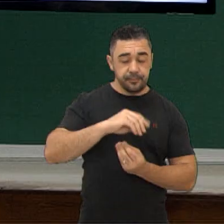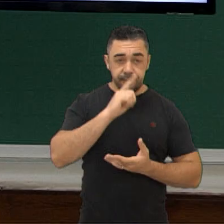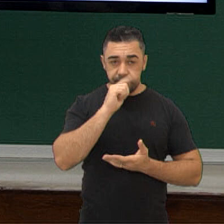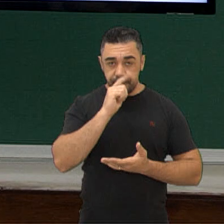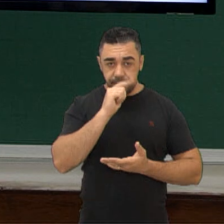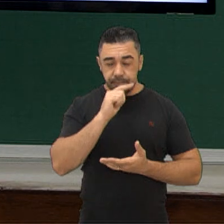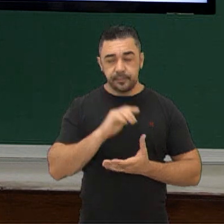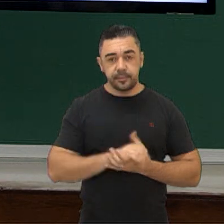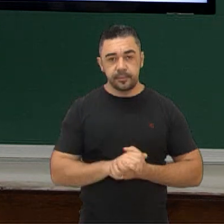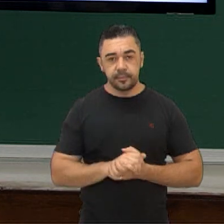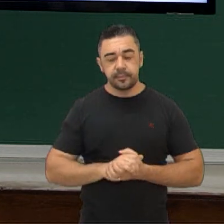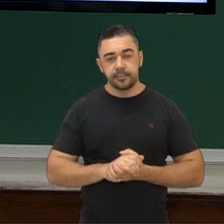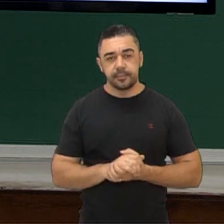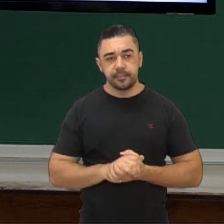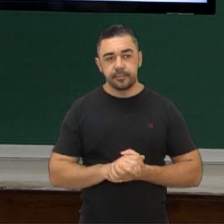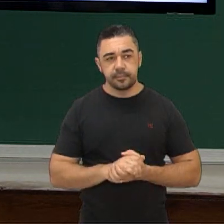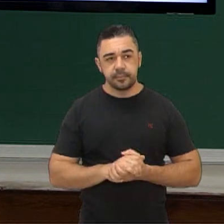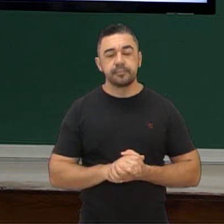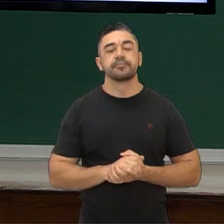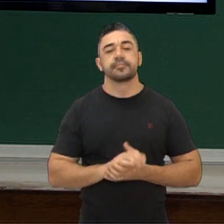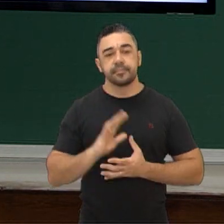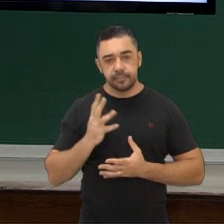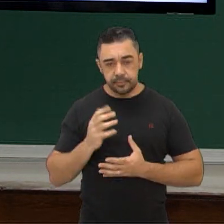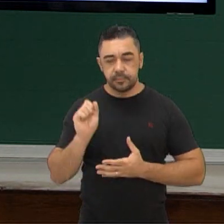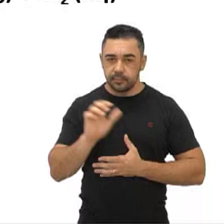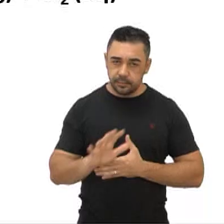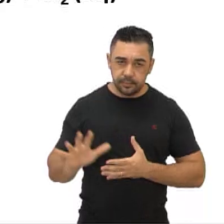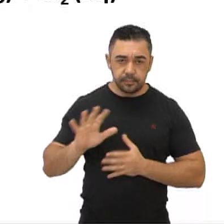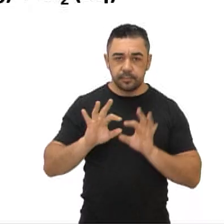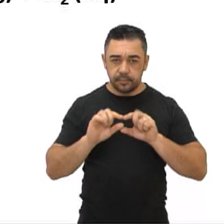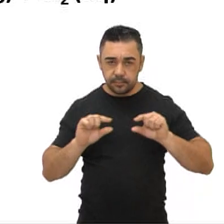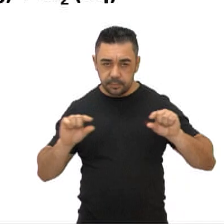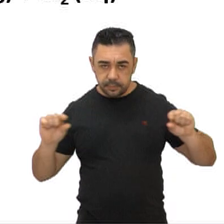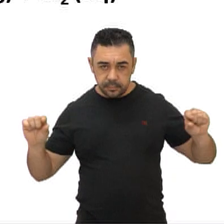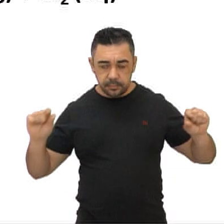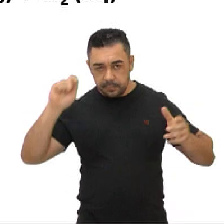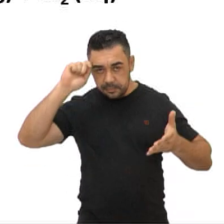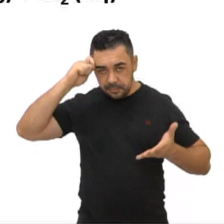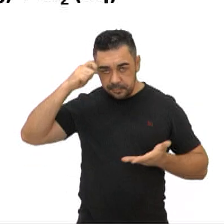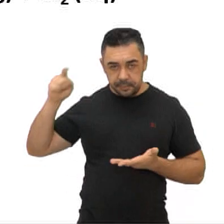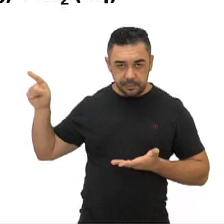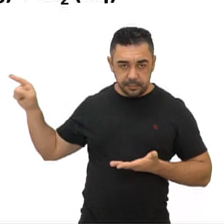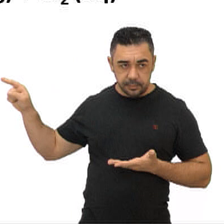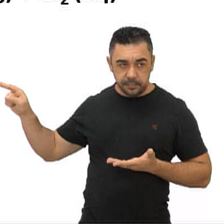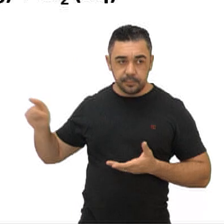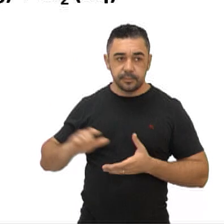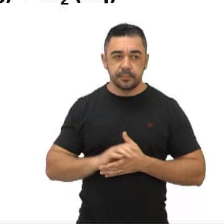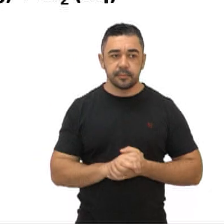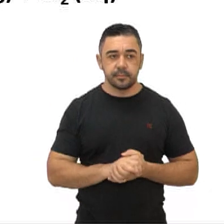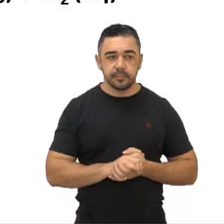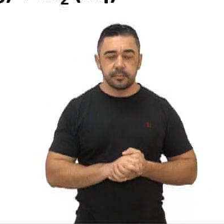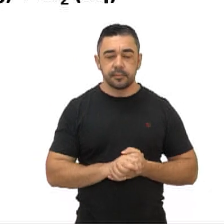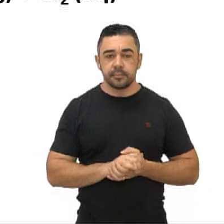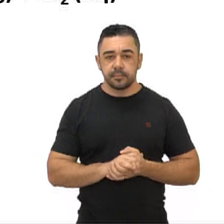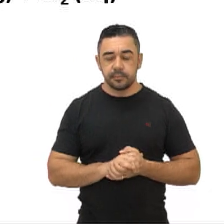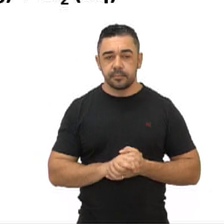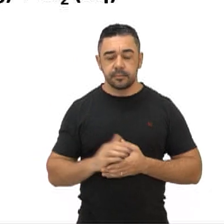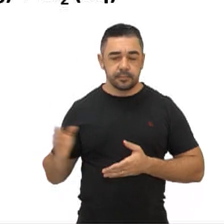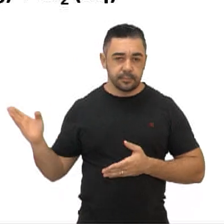o cloro 2. A reação global vai ser essa aqui, CaCl2 aquoso